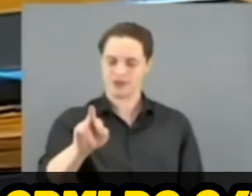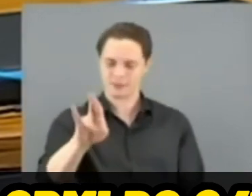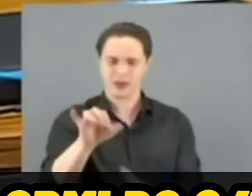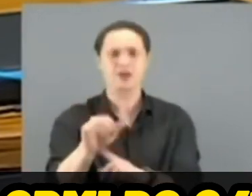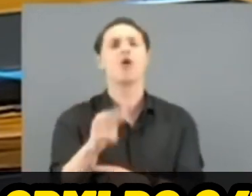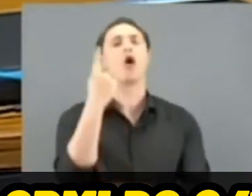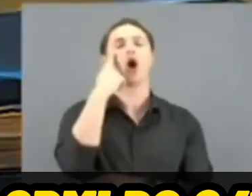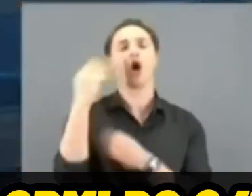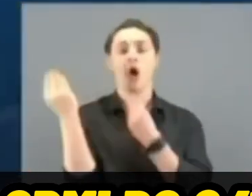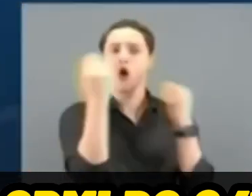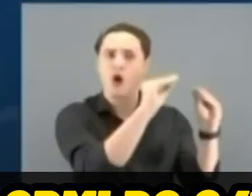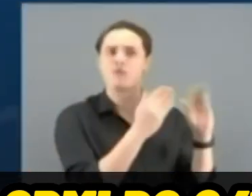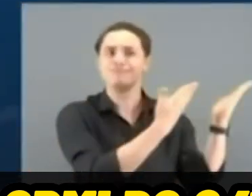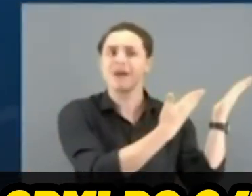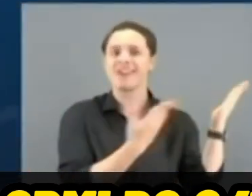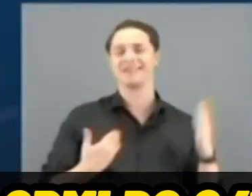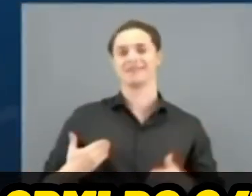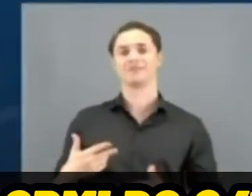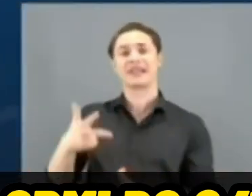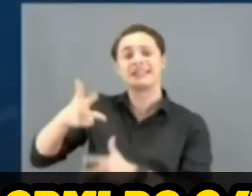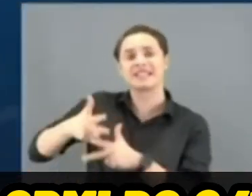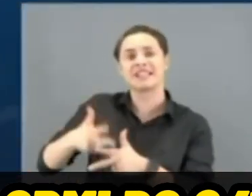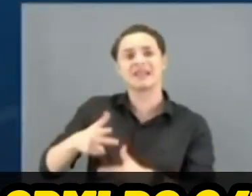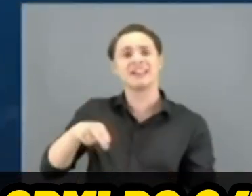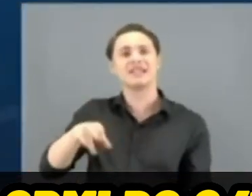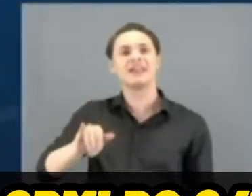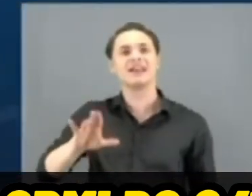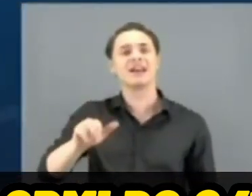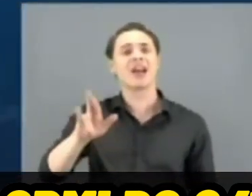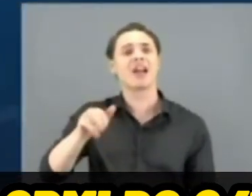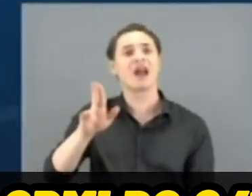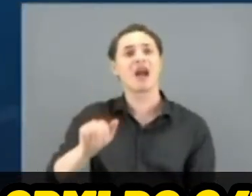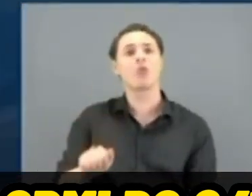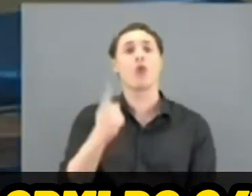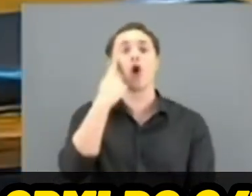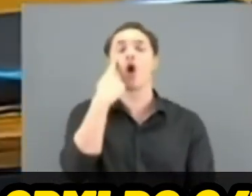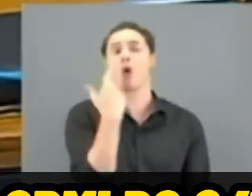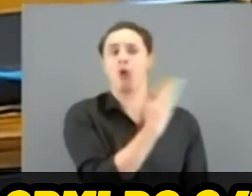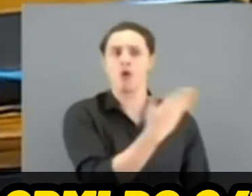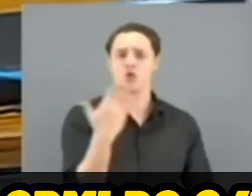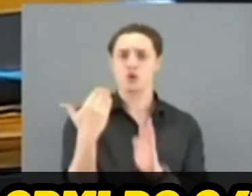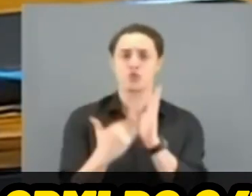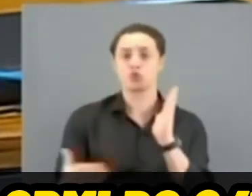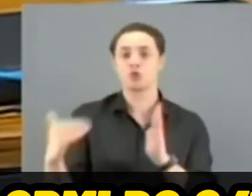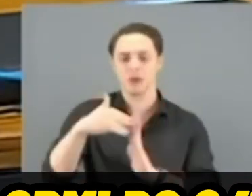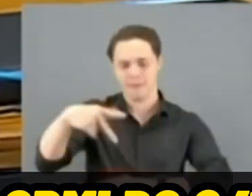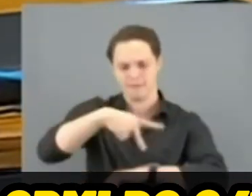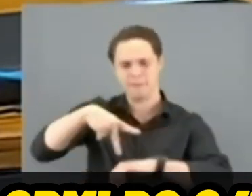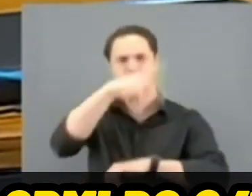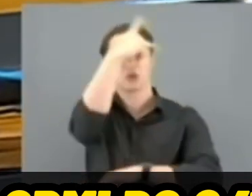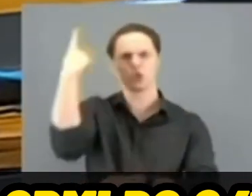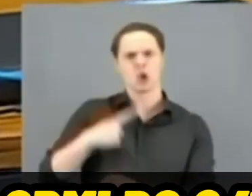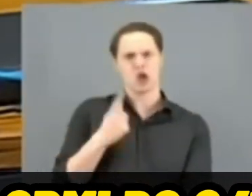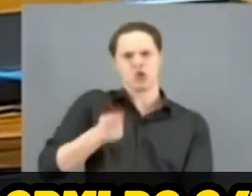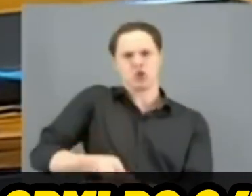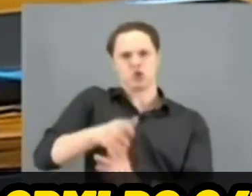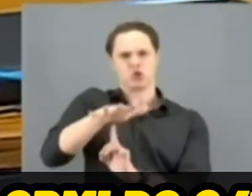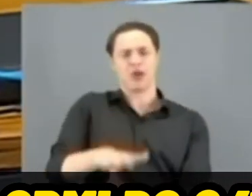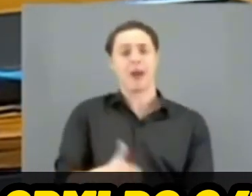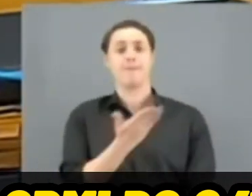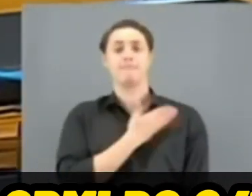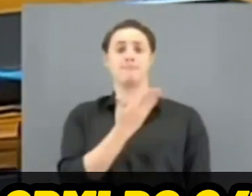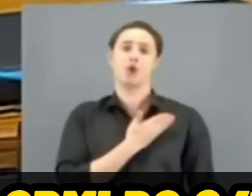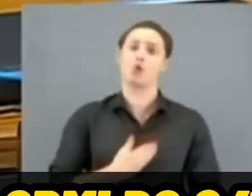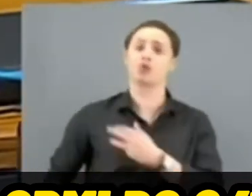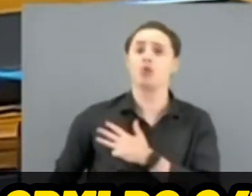financiador aí para mim. Lá na Nicarágua, olha só, uma coincidência. Todos esses países dominados por ditadores e amigos